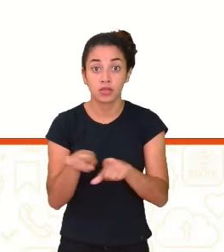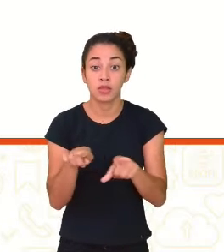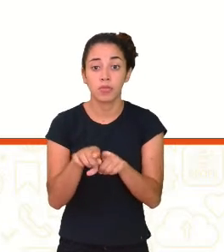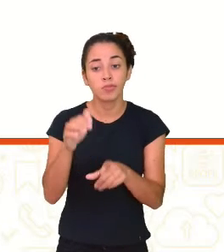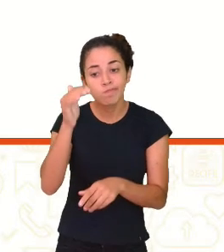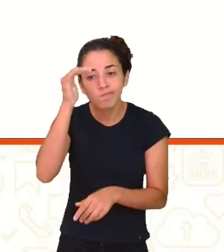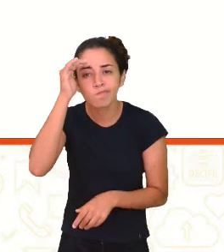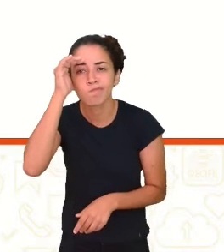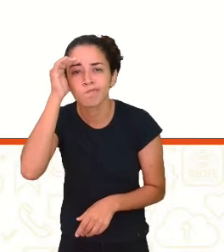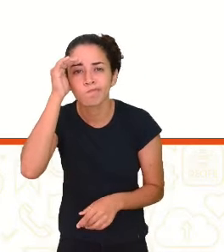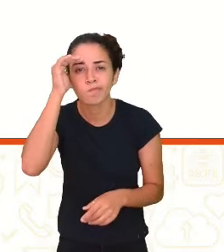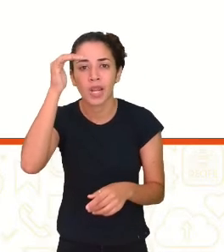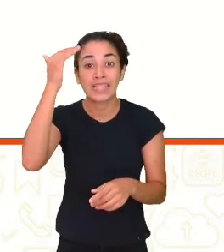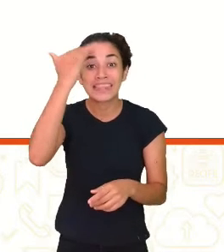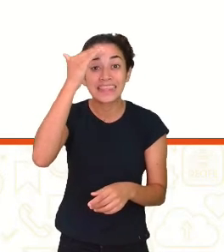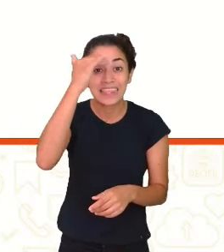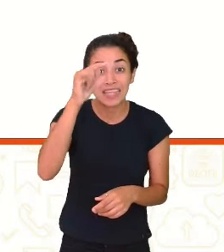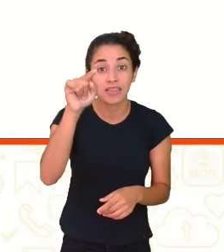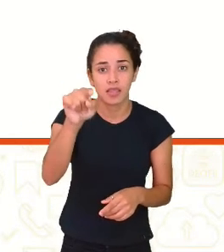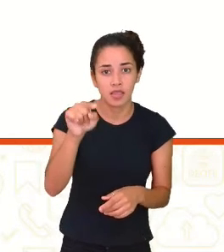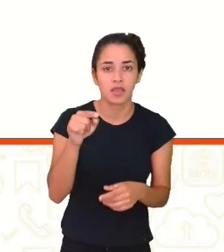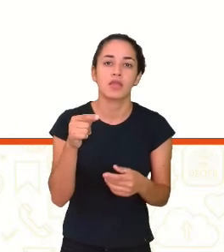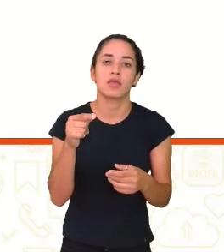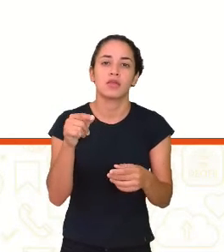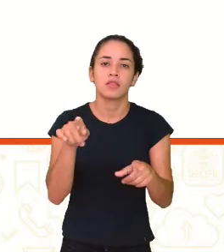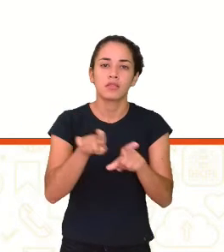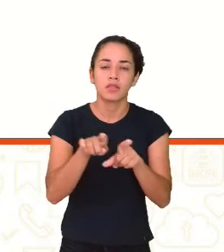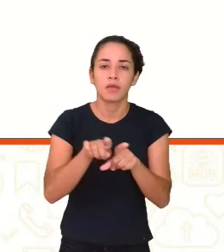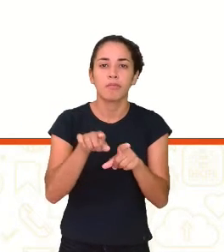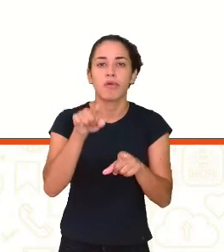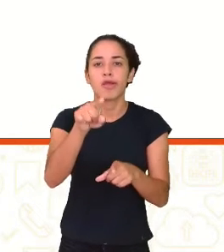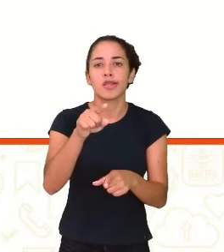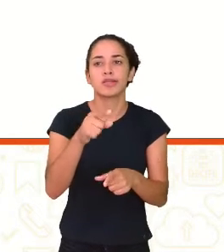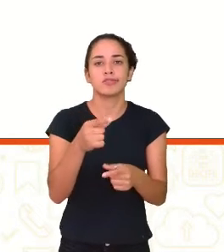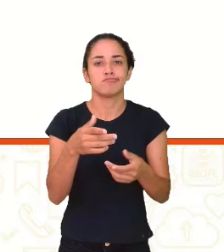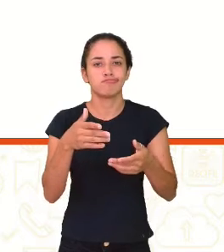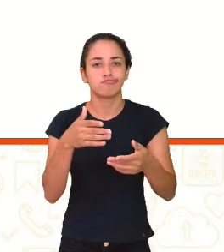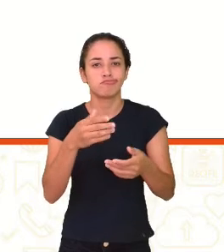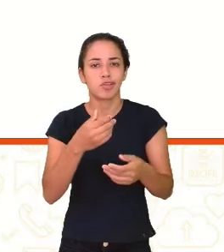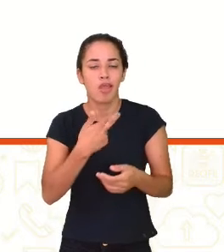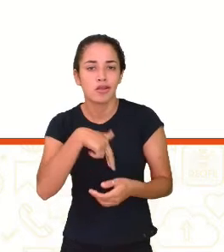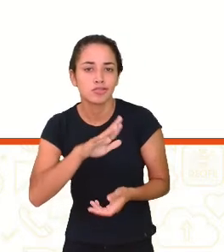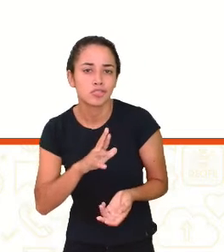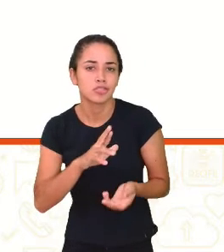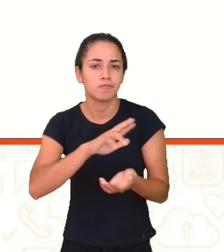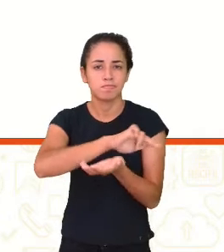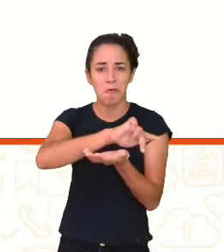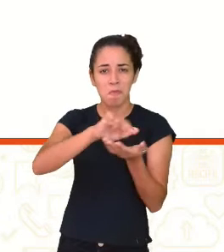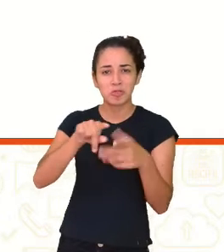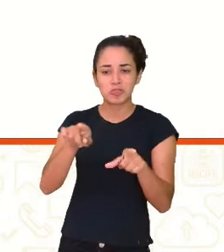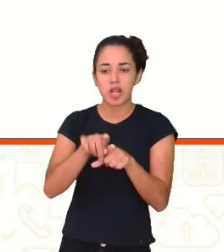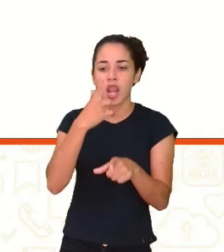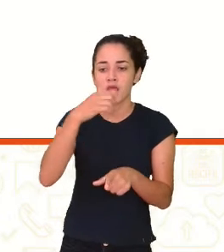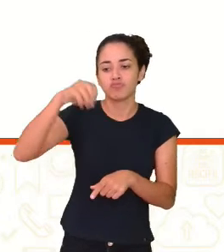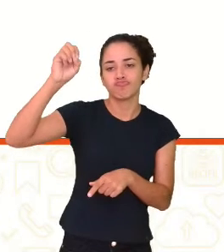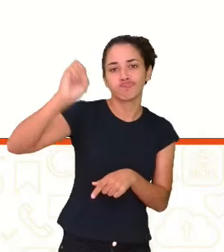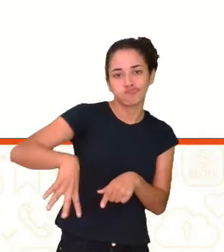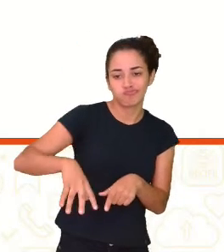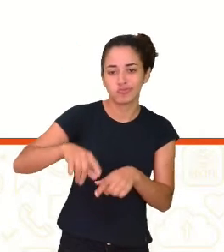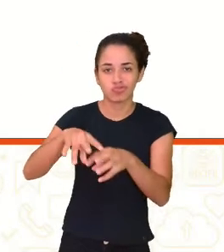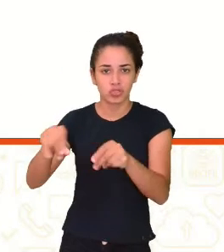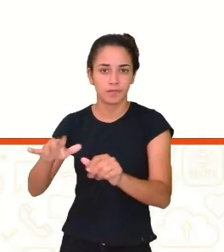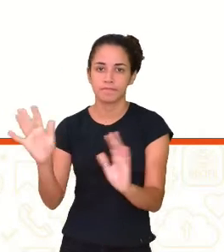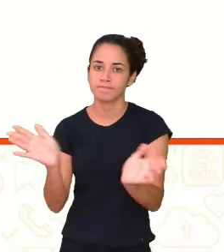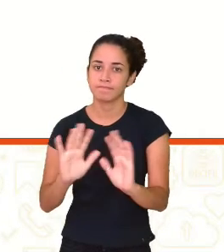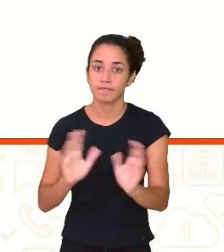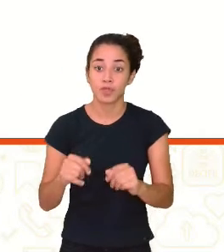e compreender os outros, respeitar as origens e crenças dos outros, não jogar sujeira no chão, mas